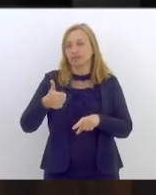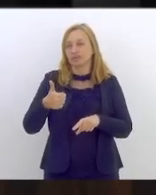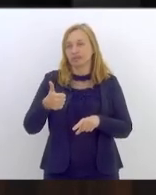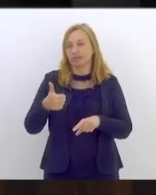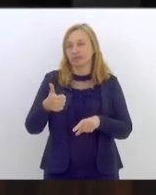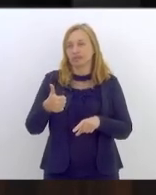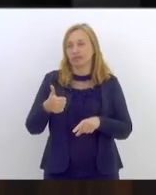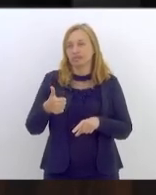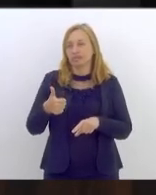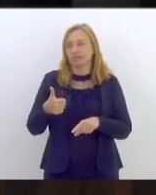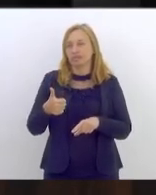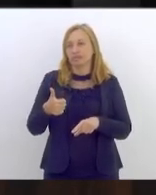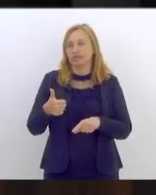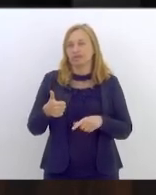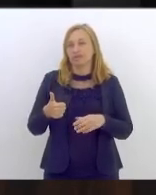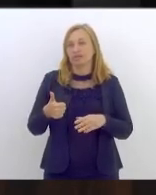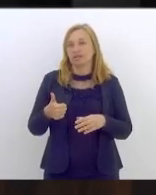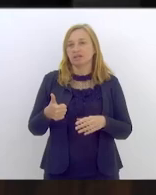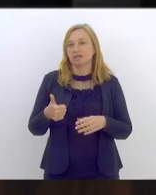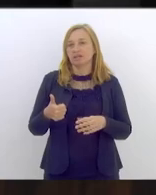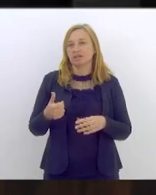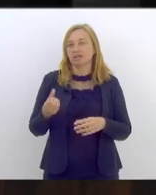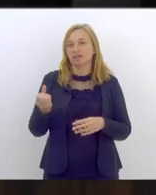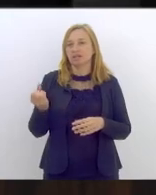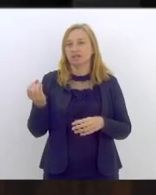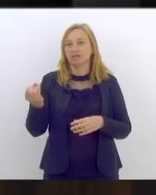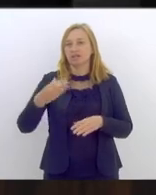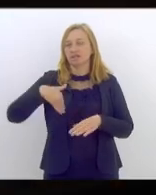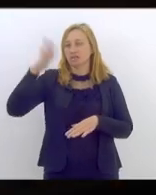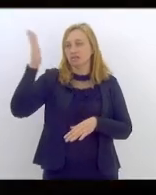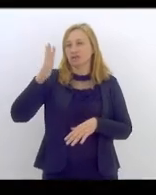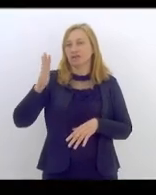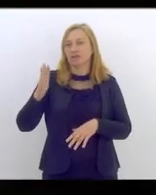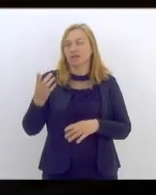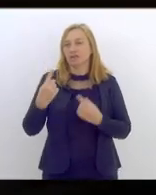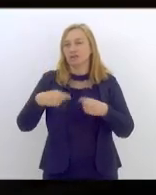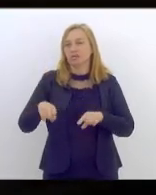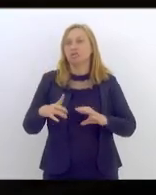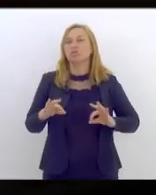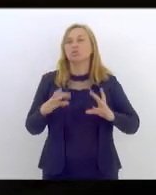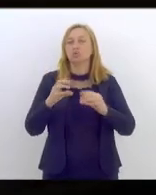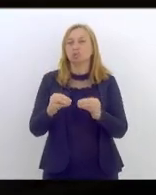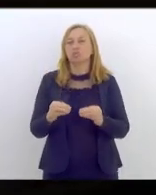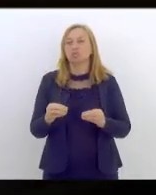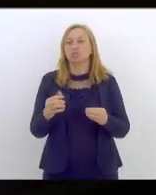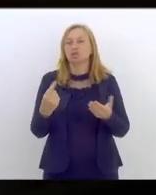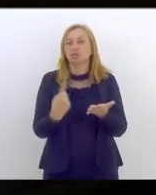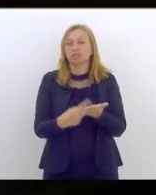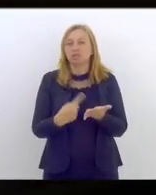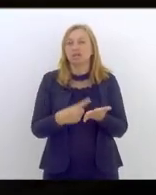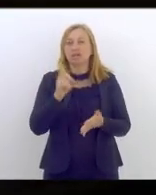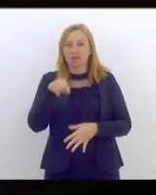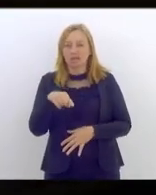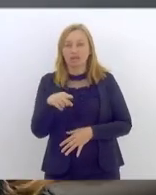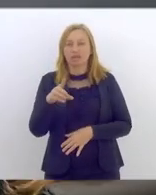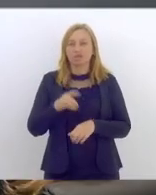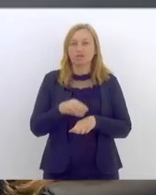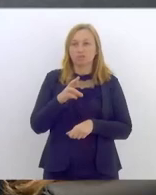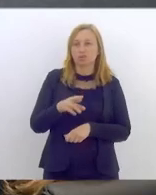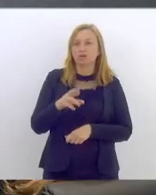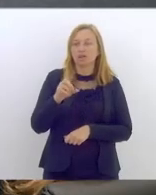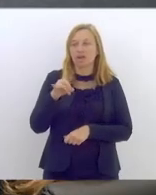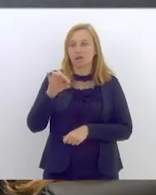para votação aberta Então passou de 60 votos contra tudo que a gente tinha acordado né Doutor Luiz Cláudio